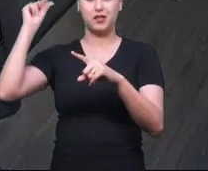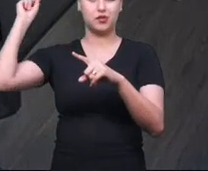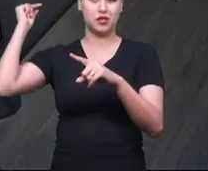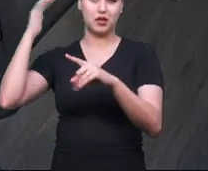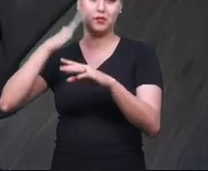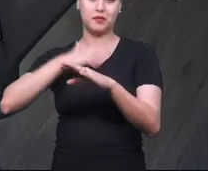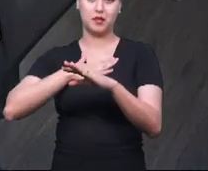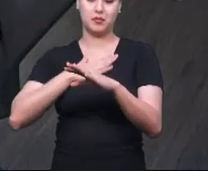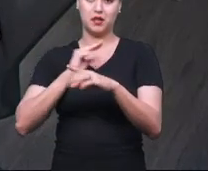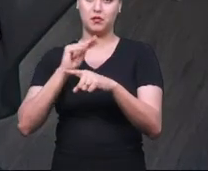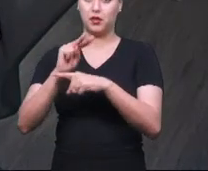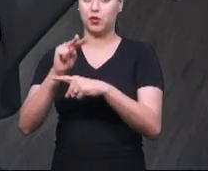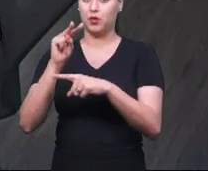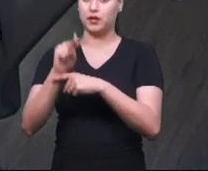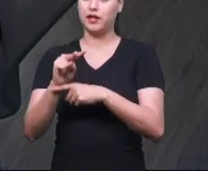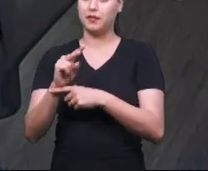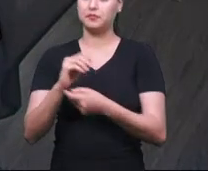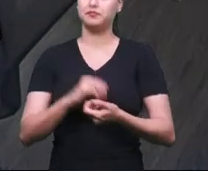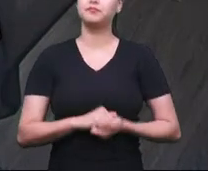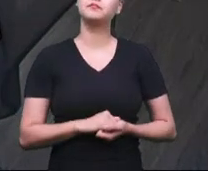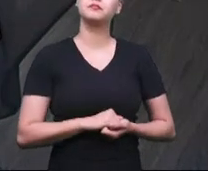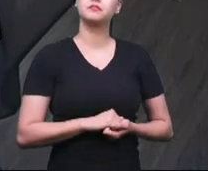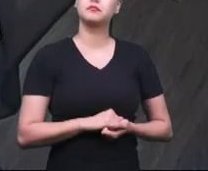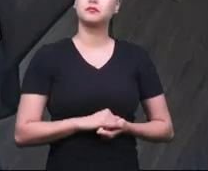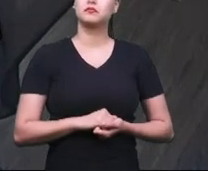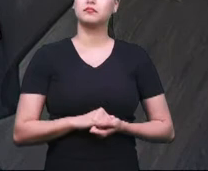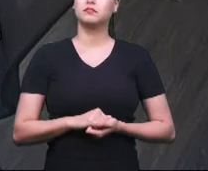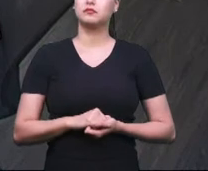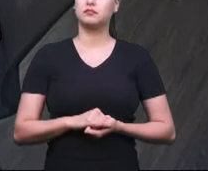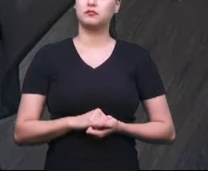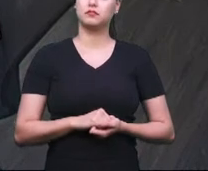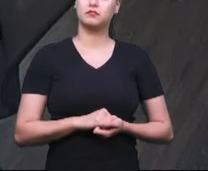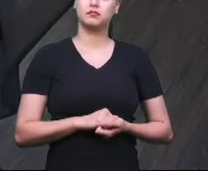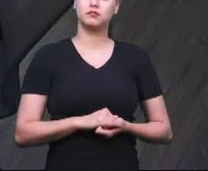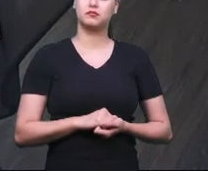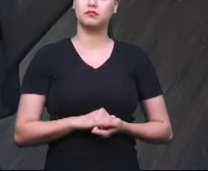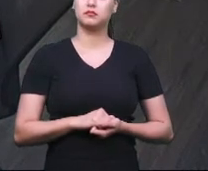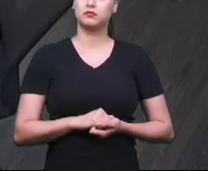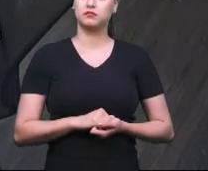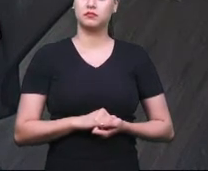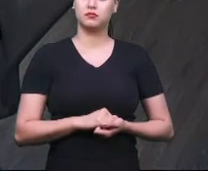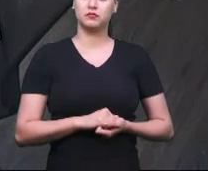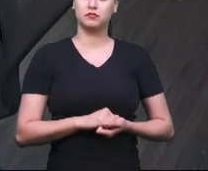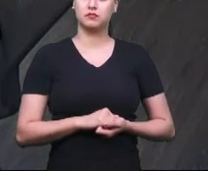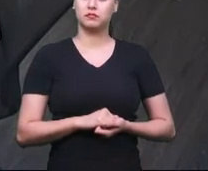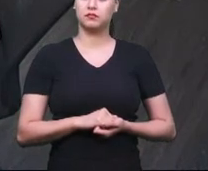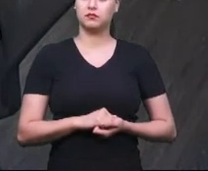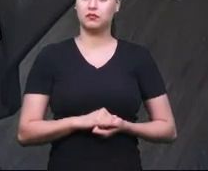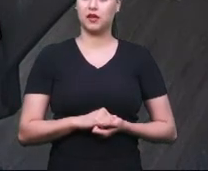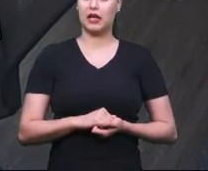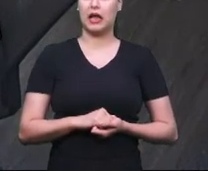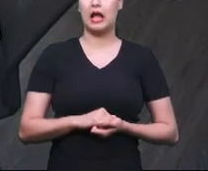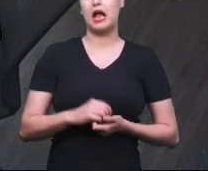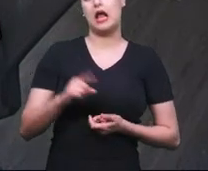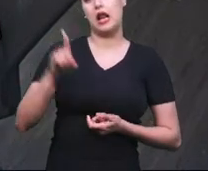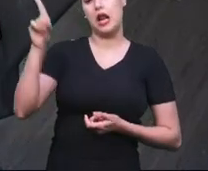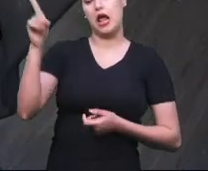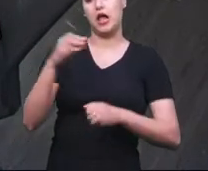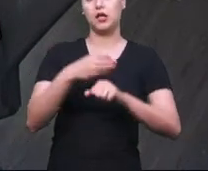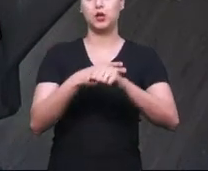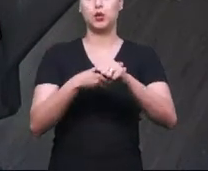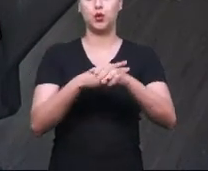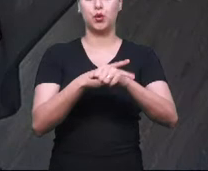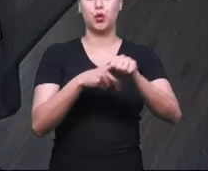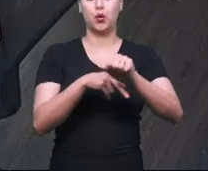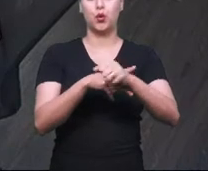estava orando para um pastor. Olha só. E que era a igreja de Guarapari, que foi a minha primeira igreja.